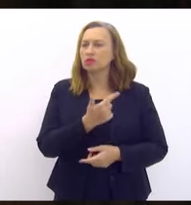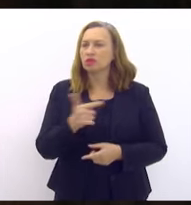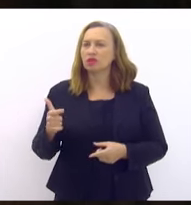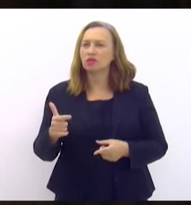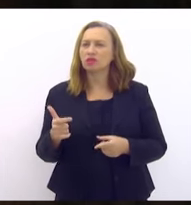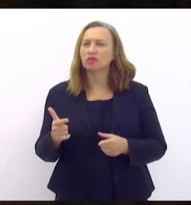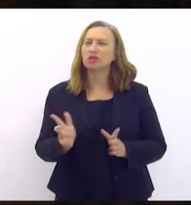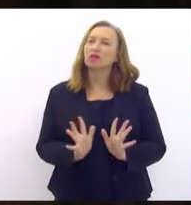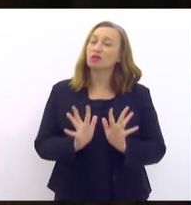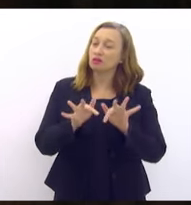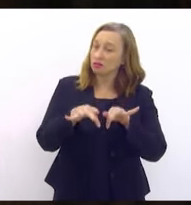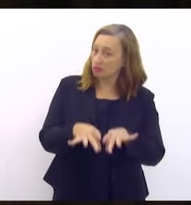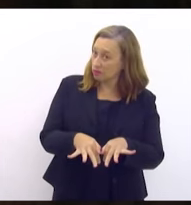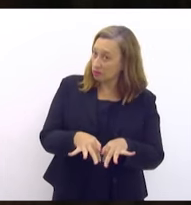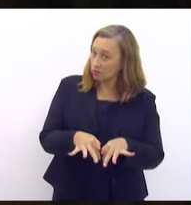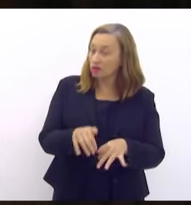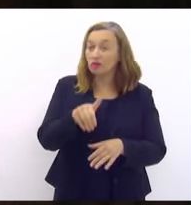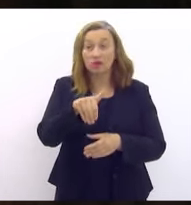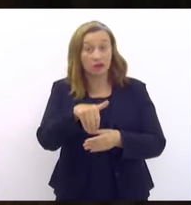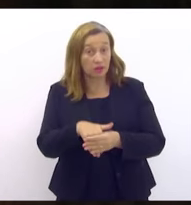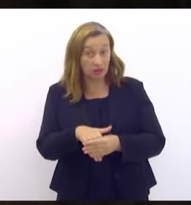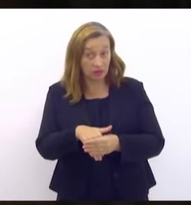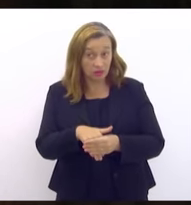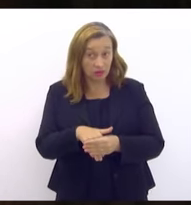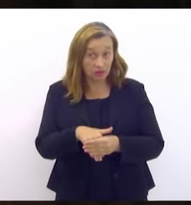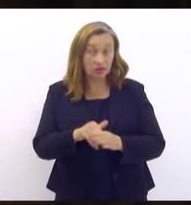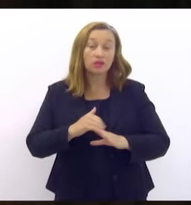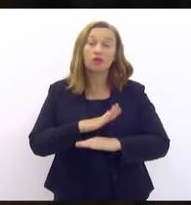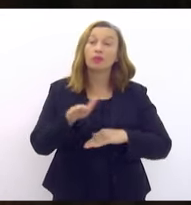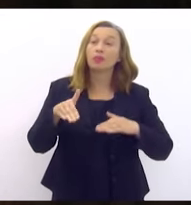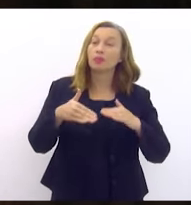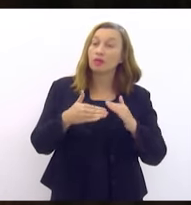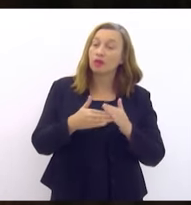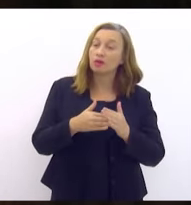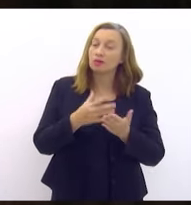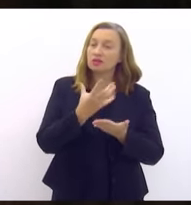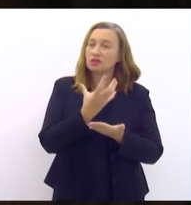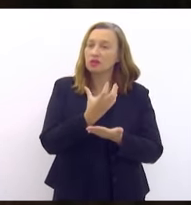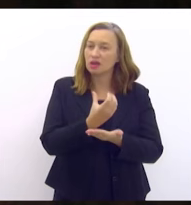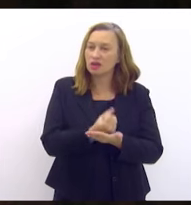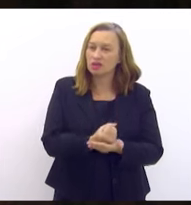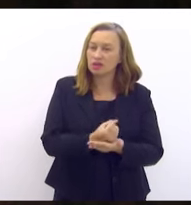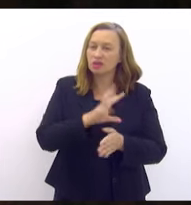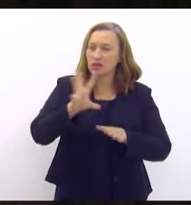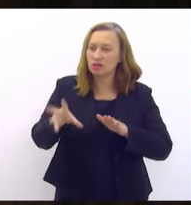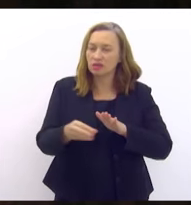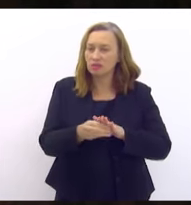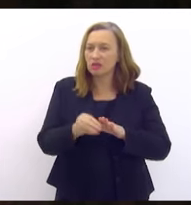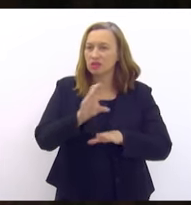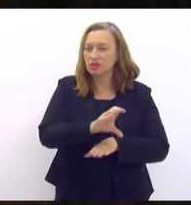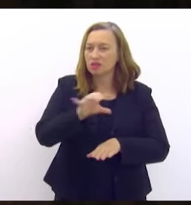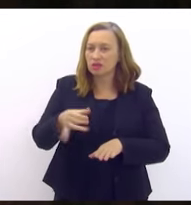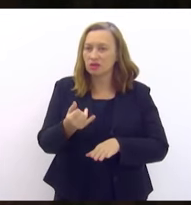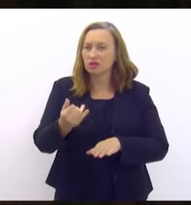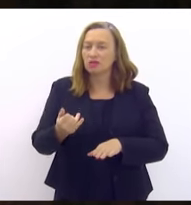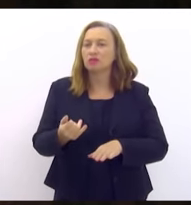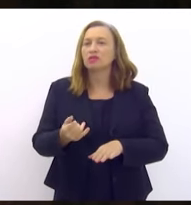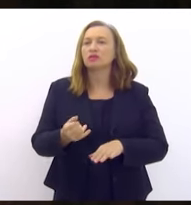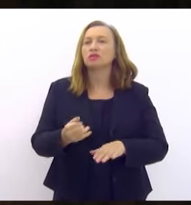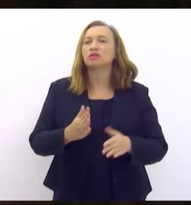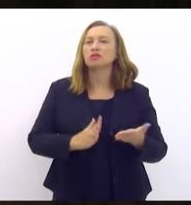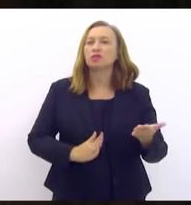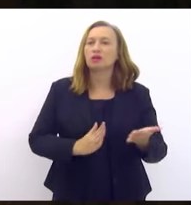havendo Quem Queira discutir encerrada a discussão em votação as emendas da ccj senhores que aprovam